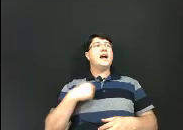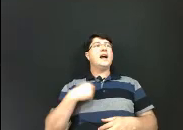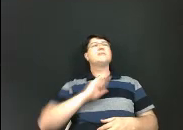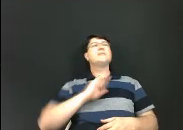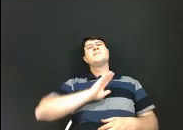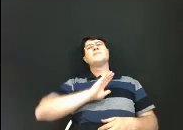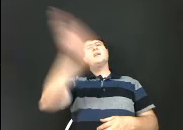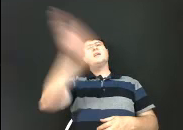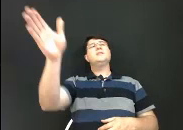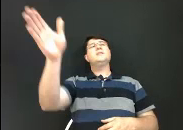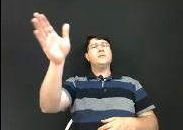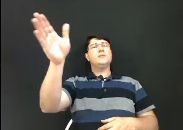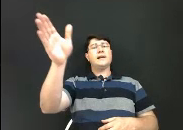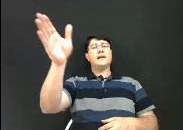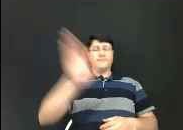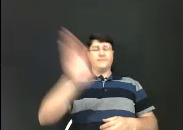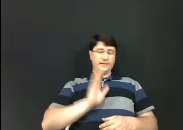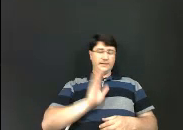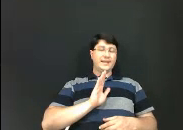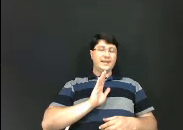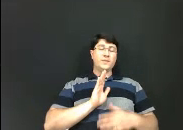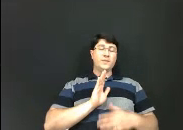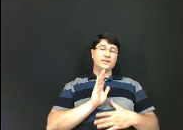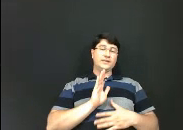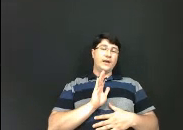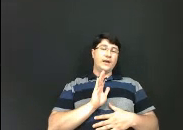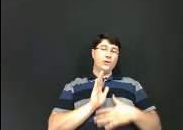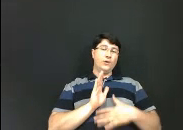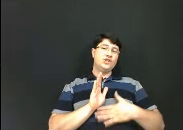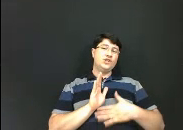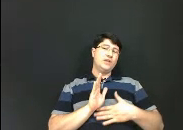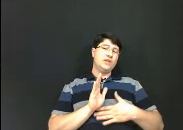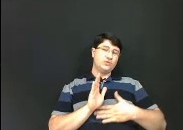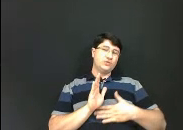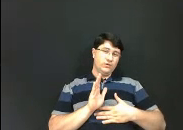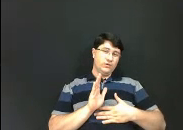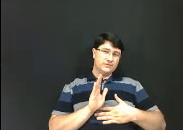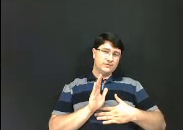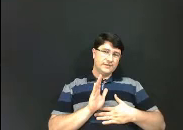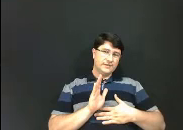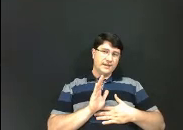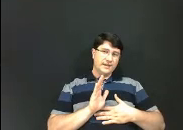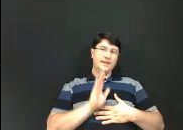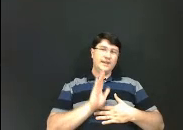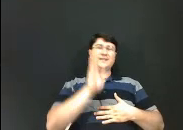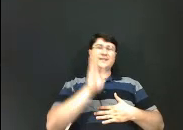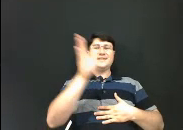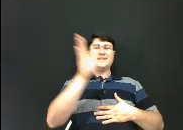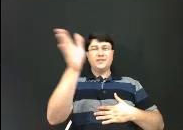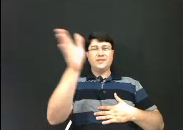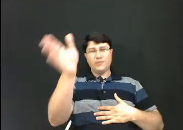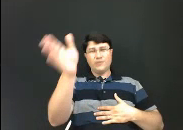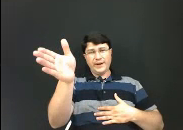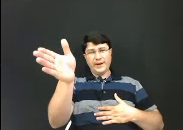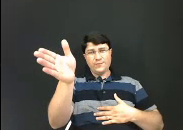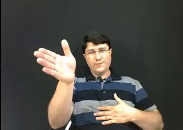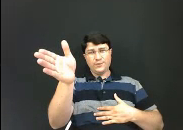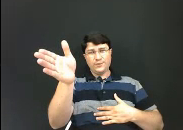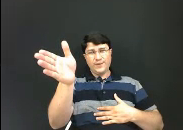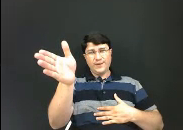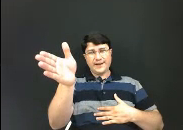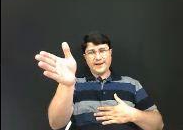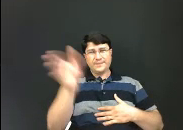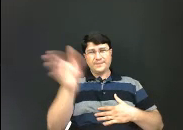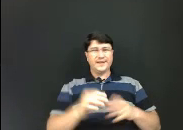gente diz, eu vou em tal lugar, está começando da onde eu estou e dizendo que eu vou para